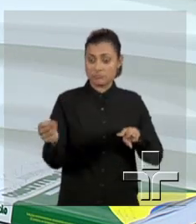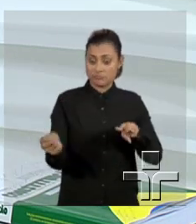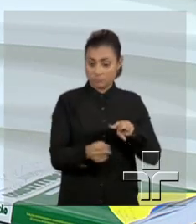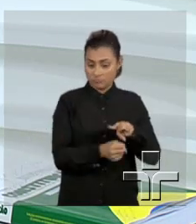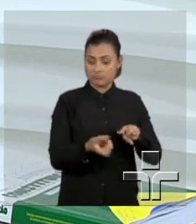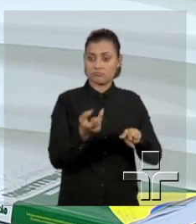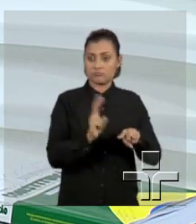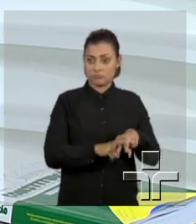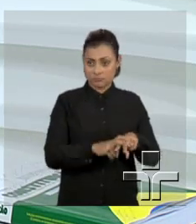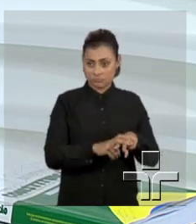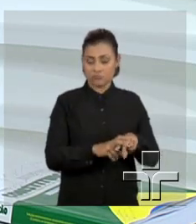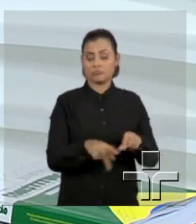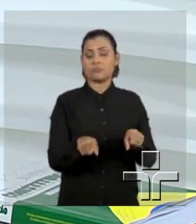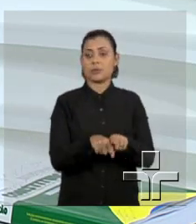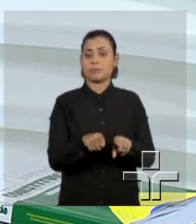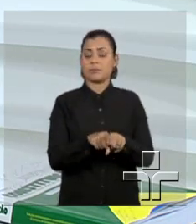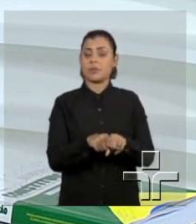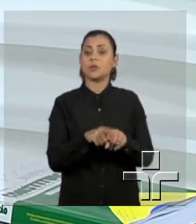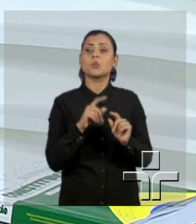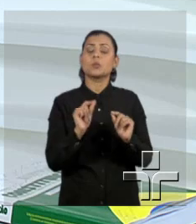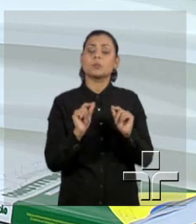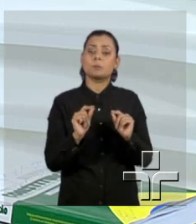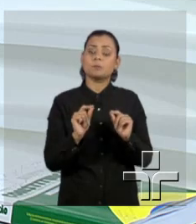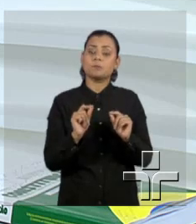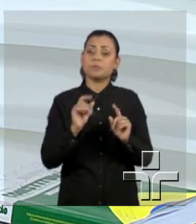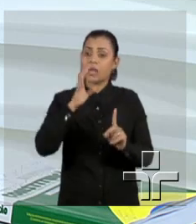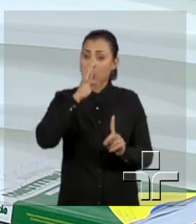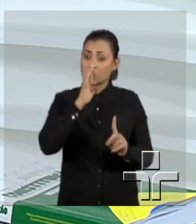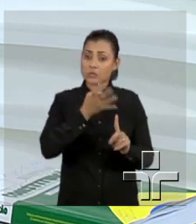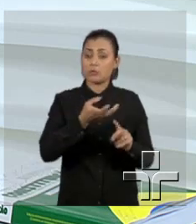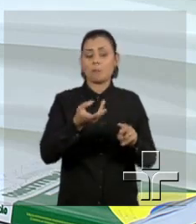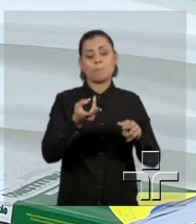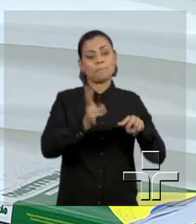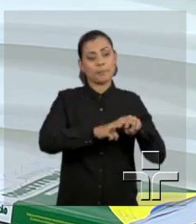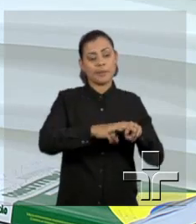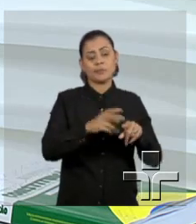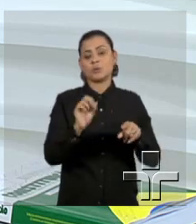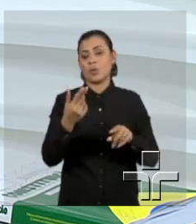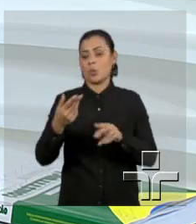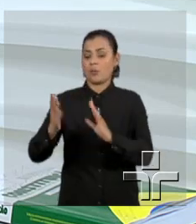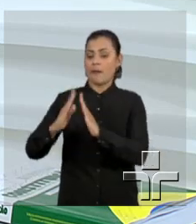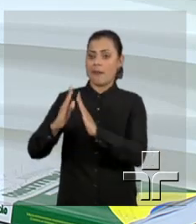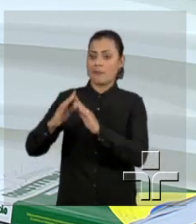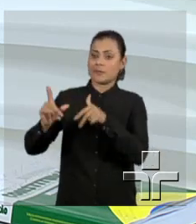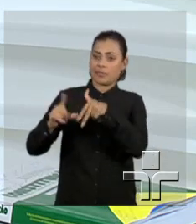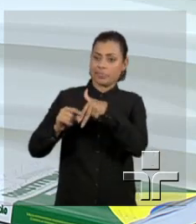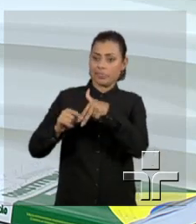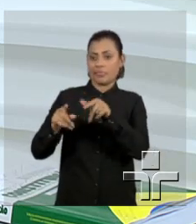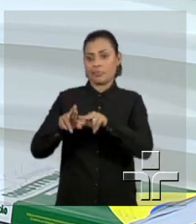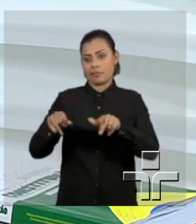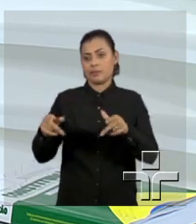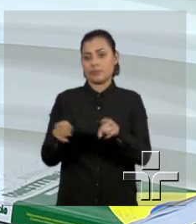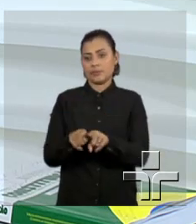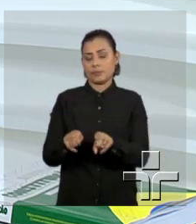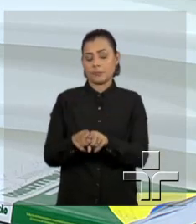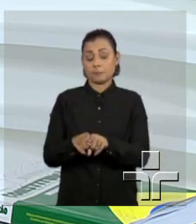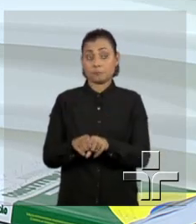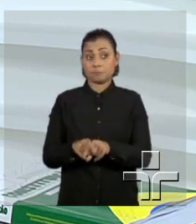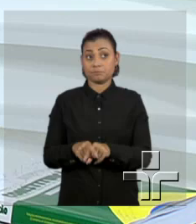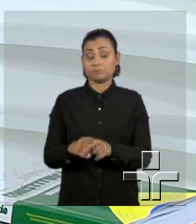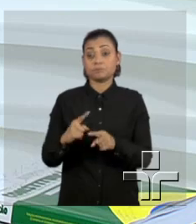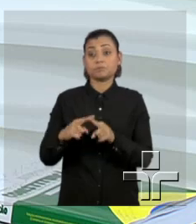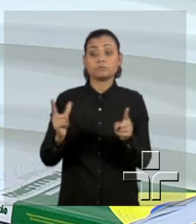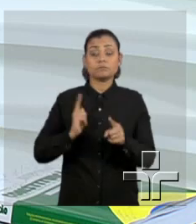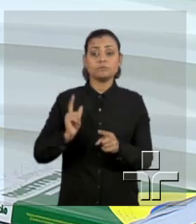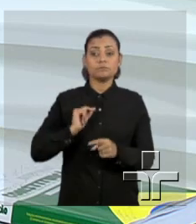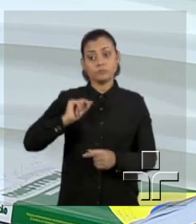condenatória, a prisão, a confinamento, a encarceramento, com a prolação